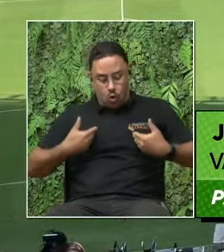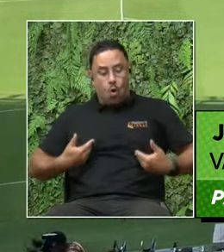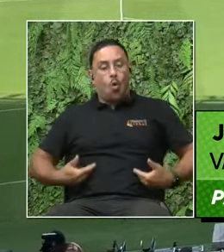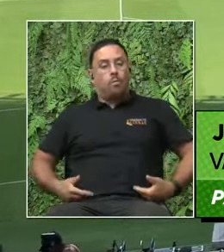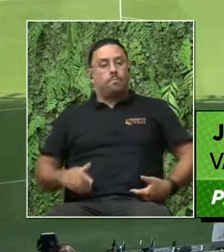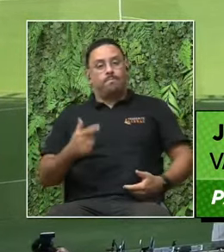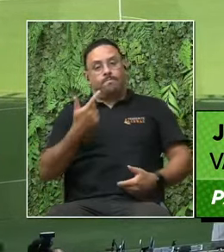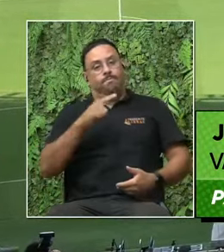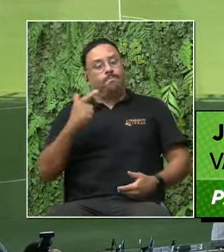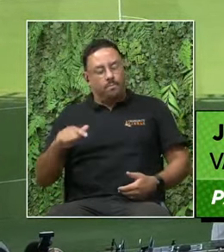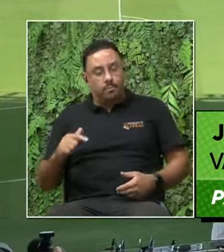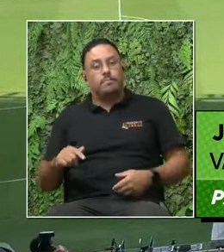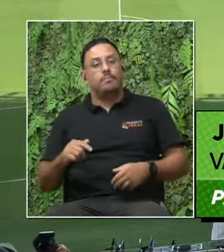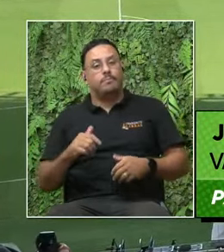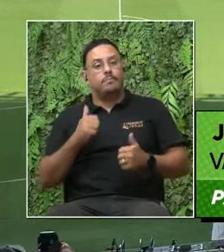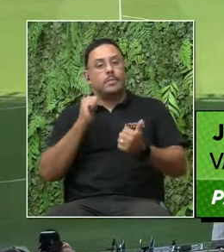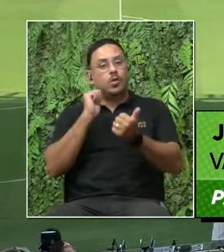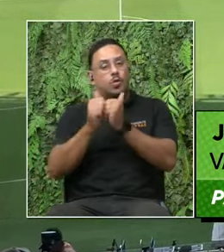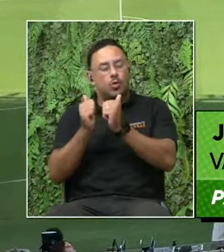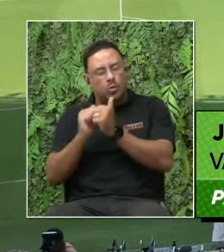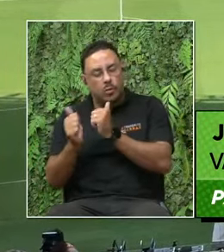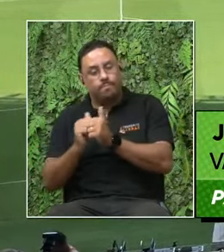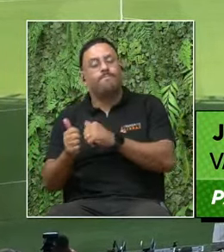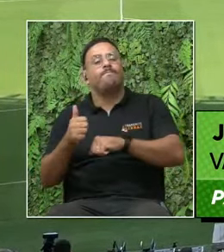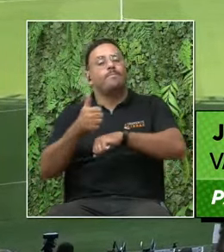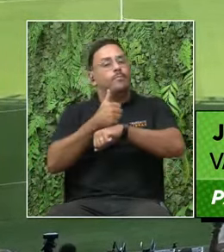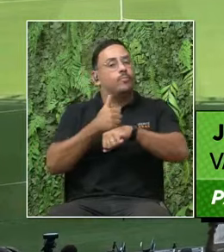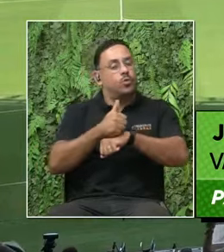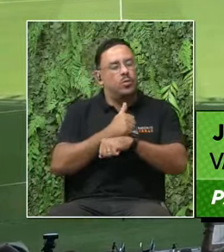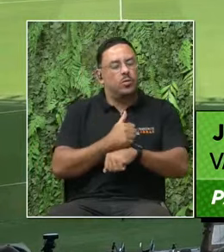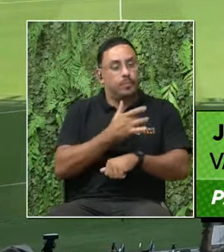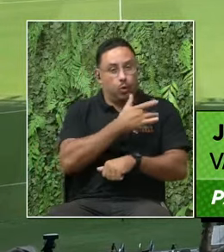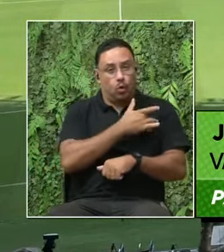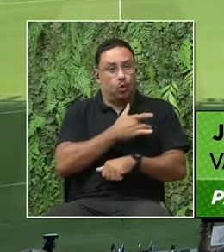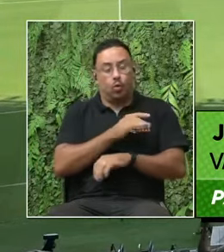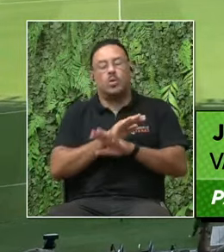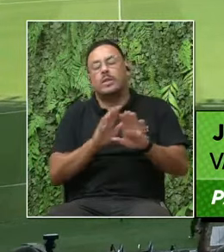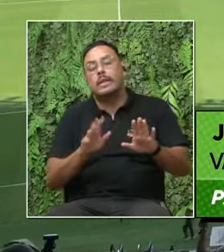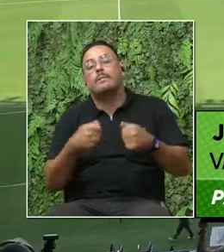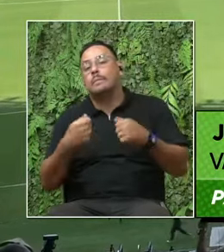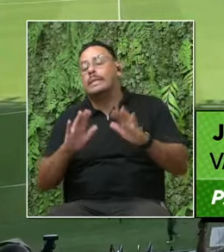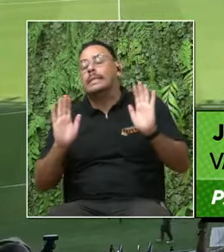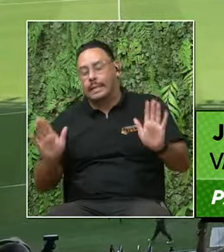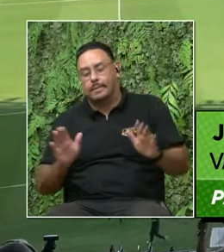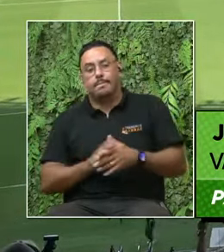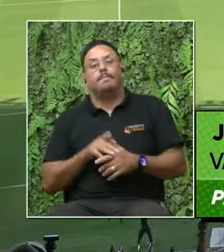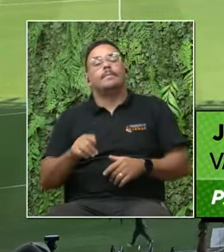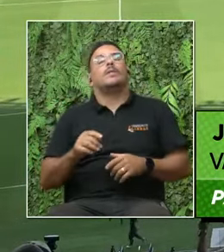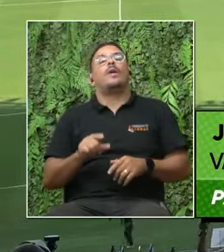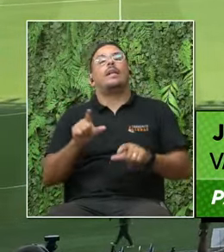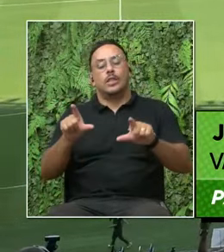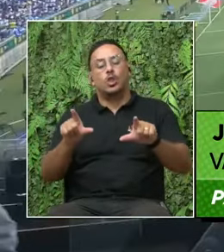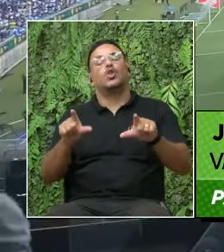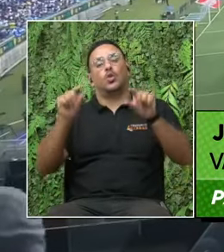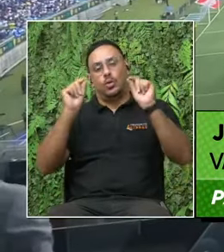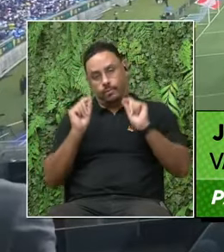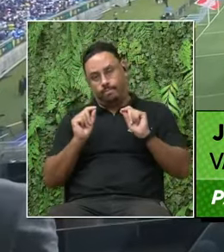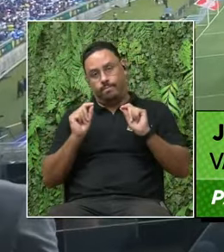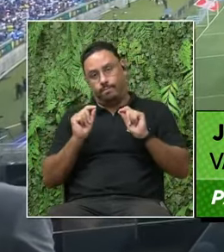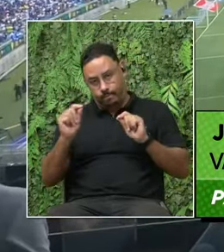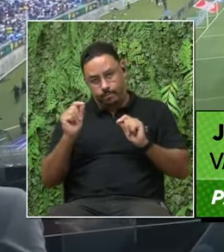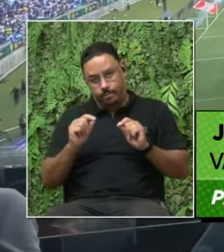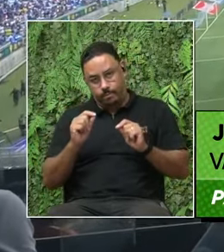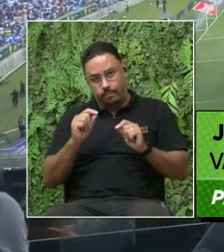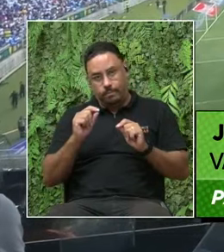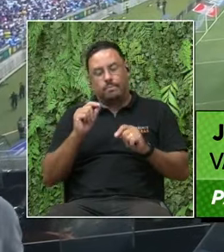também de atuar profissionalmente não como o Cruzeiro é merecia então ele opta sim por uma